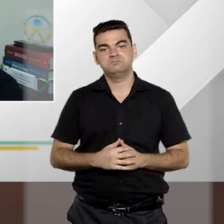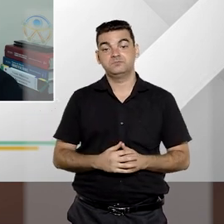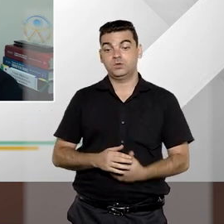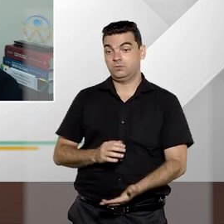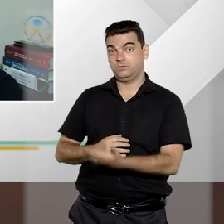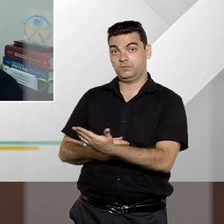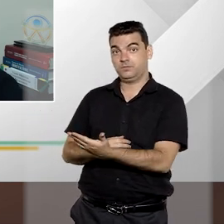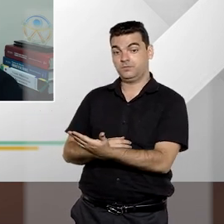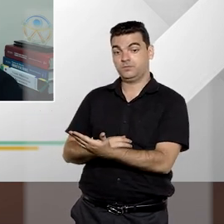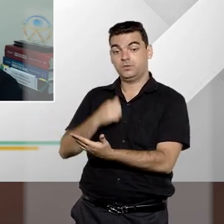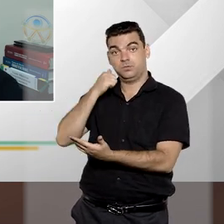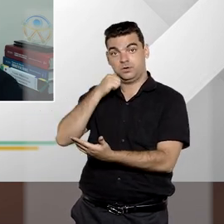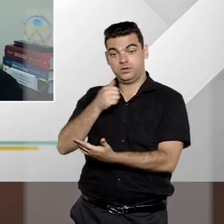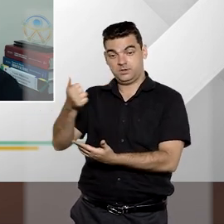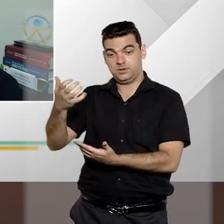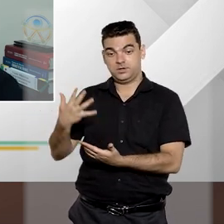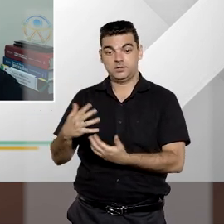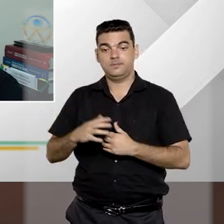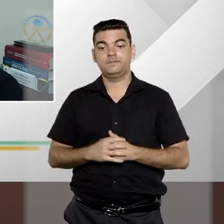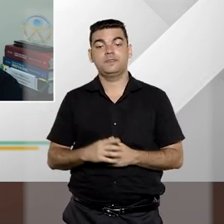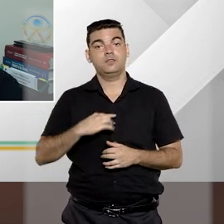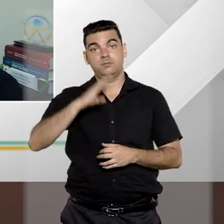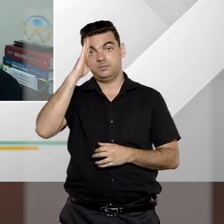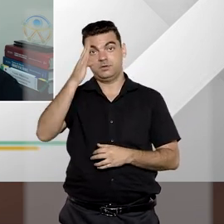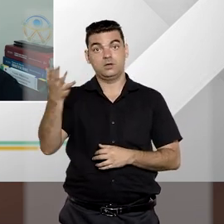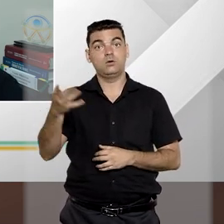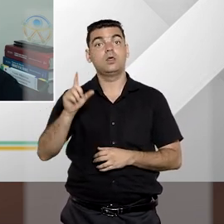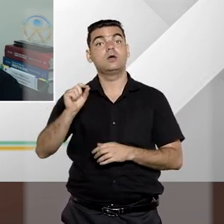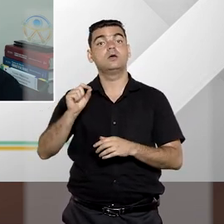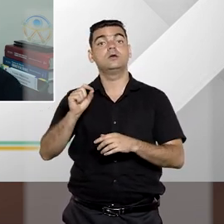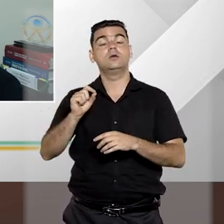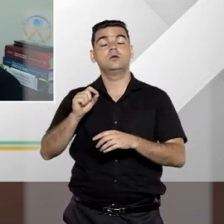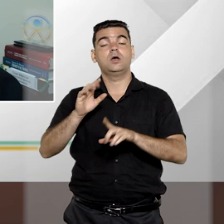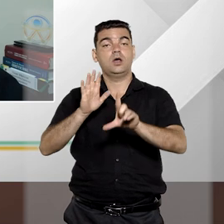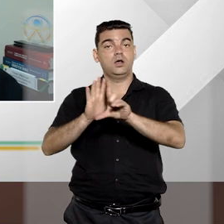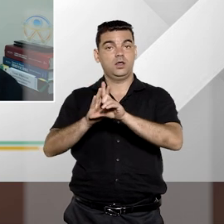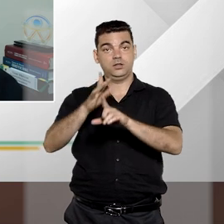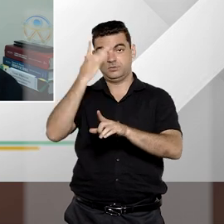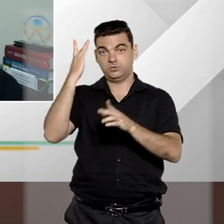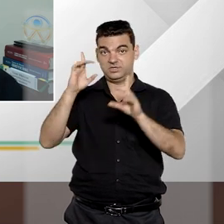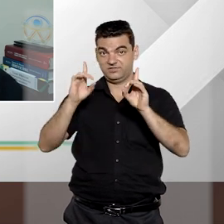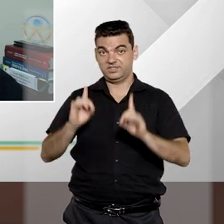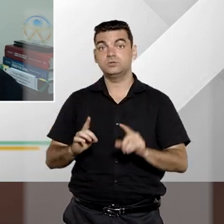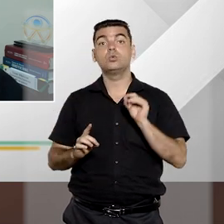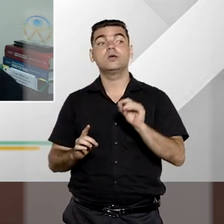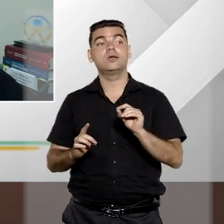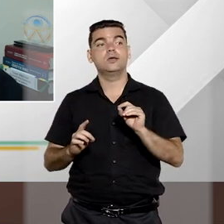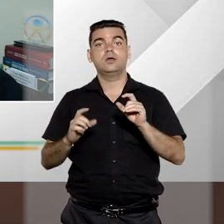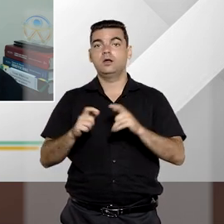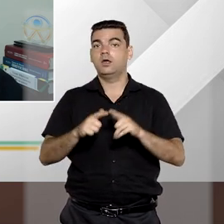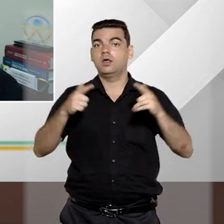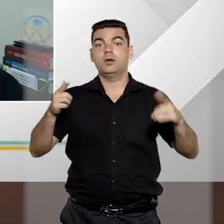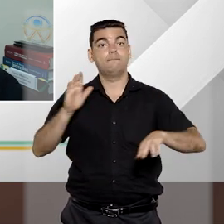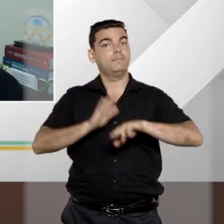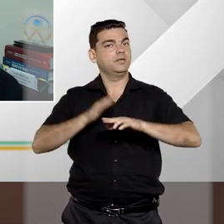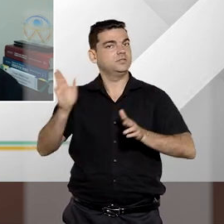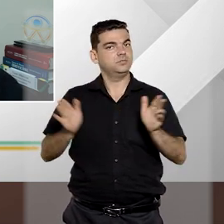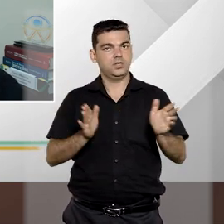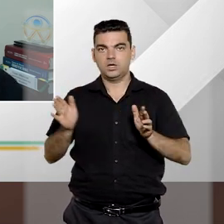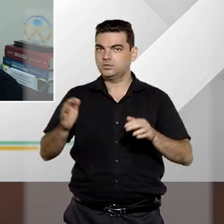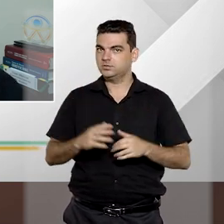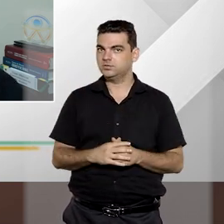Ainda com você, Marcela, como a gente sabe, né, uma das prioridades elencadas pelo Estatuto da Pessoa com Deficiência é a ampliação da